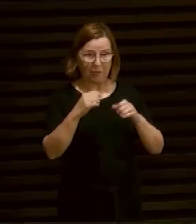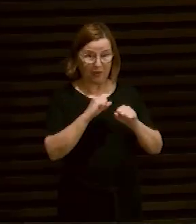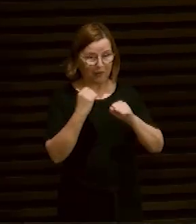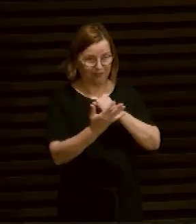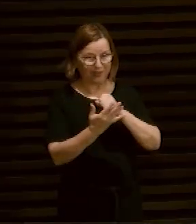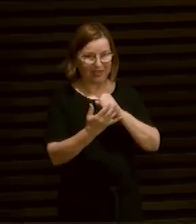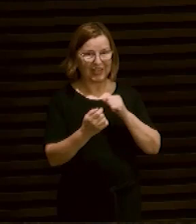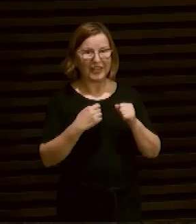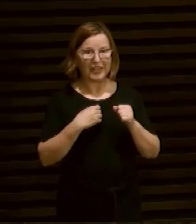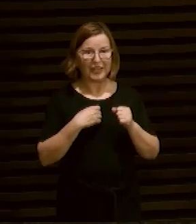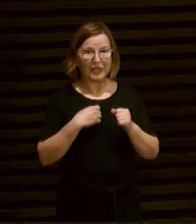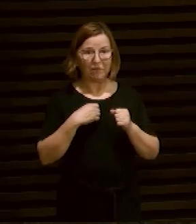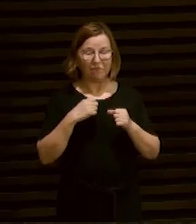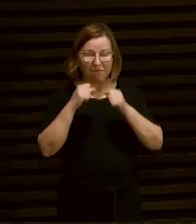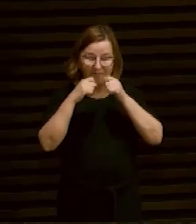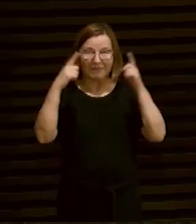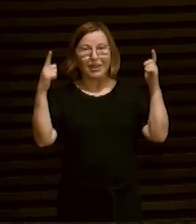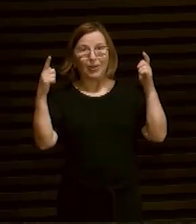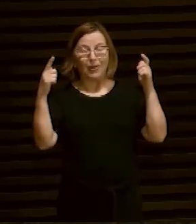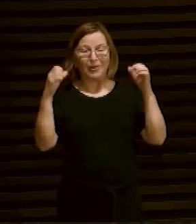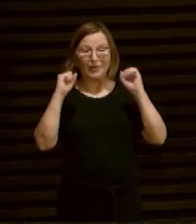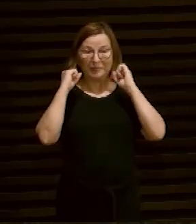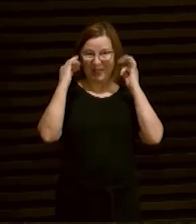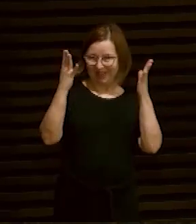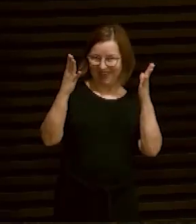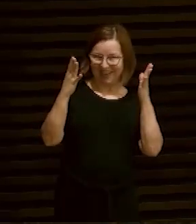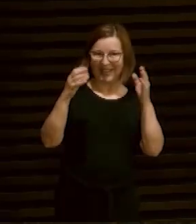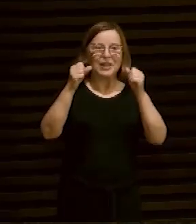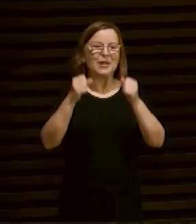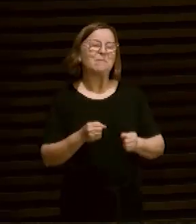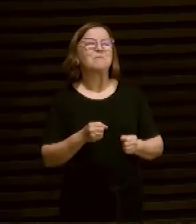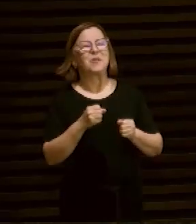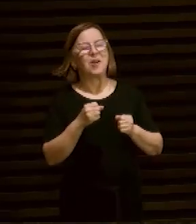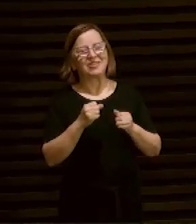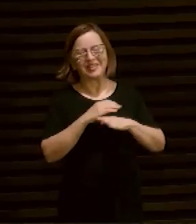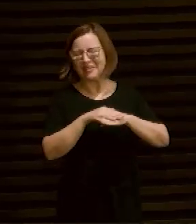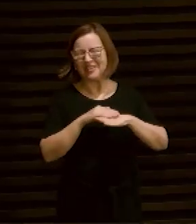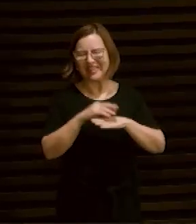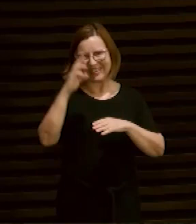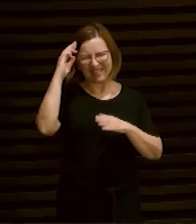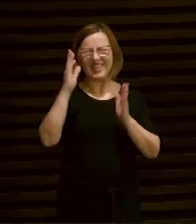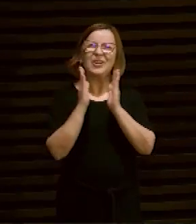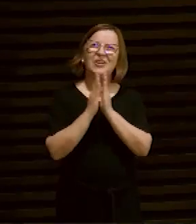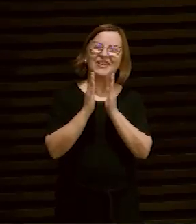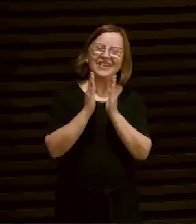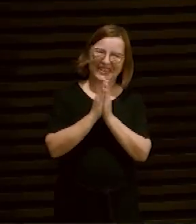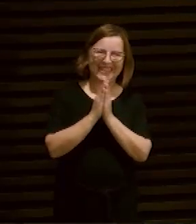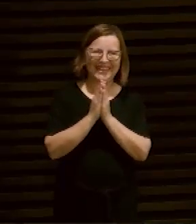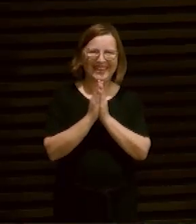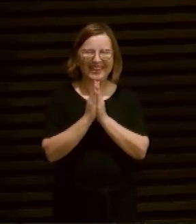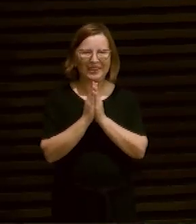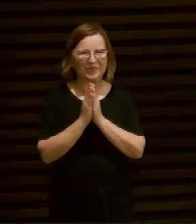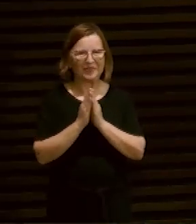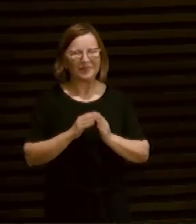é a hora que eu converso mais de perto com ele, vou vendo os irmãos doentes, vou trazendo para ele, vou